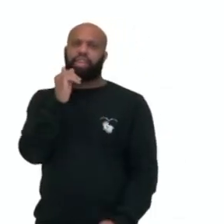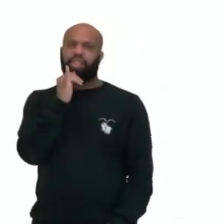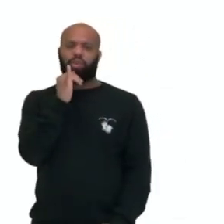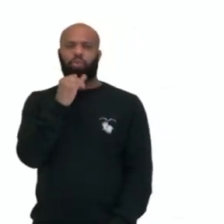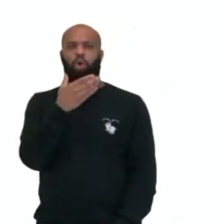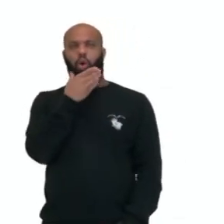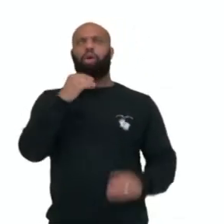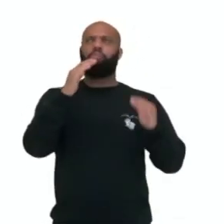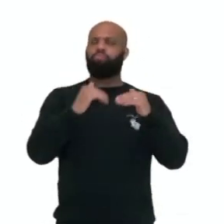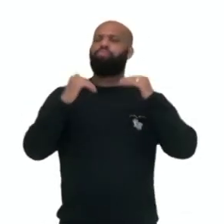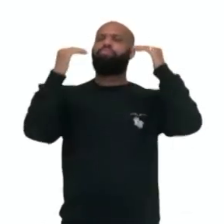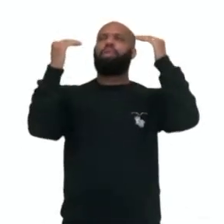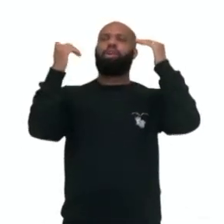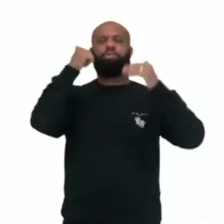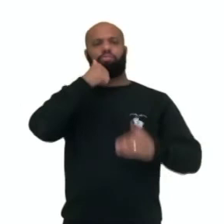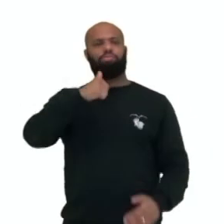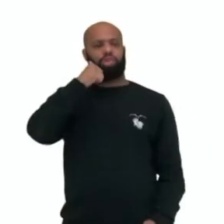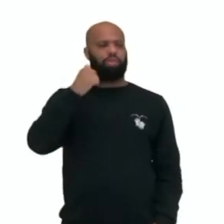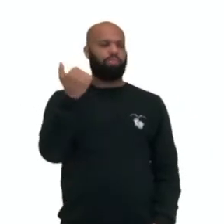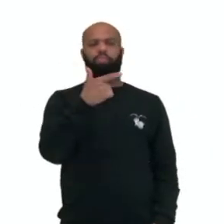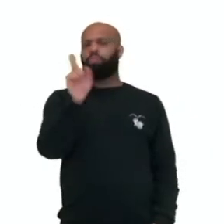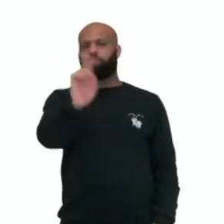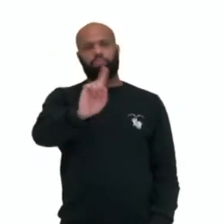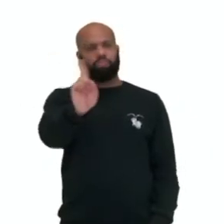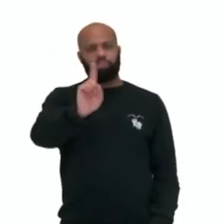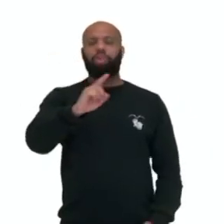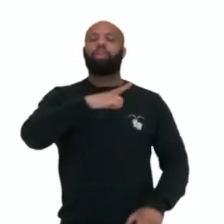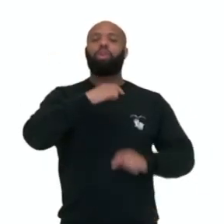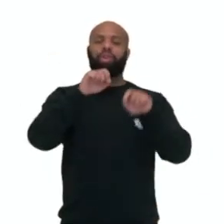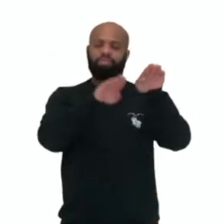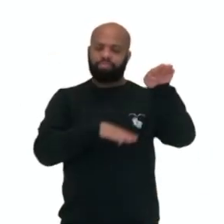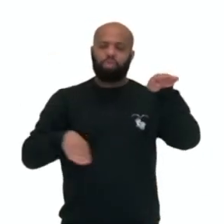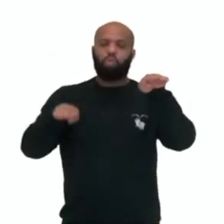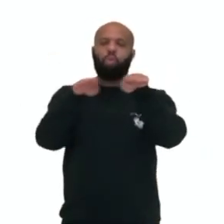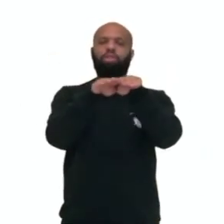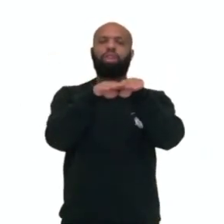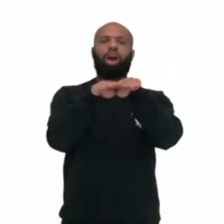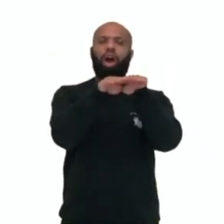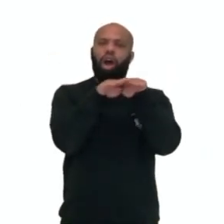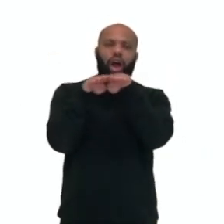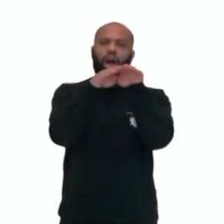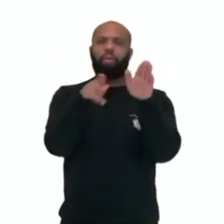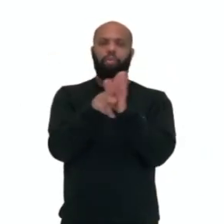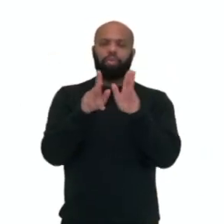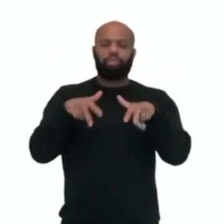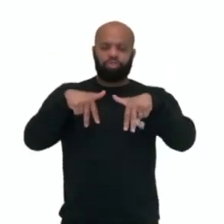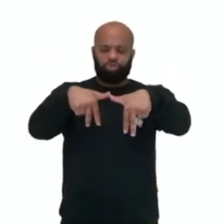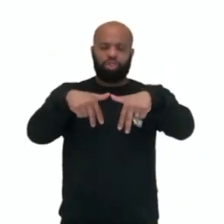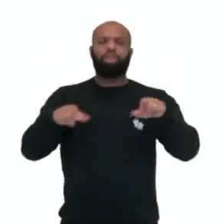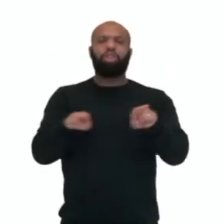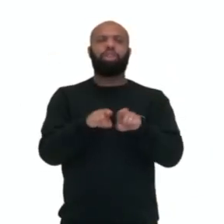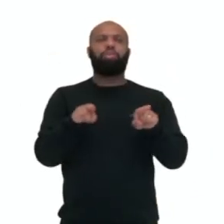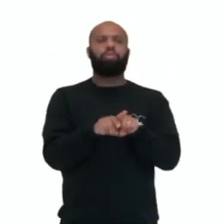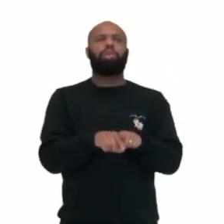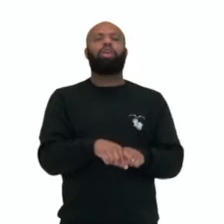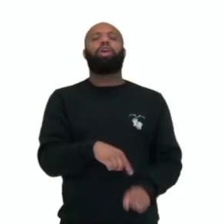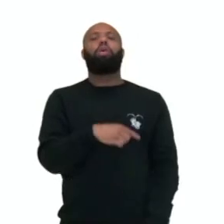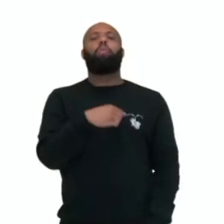ser superior à mulher. Igualdade de gênero em todas as relações sociais e familiares. Proibição de demissão